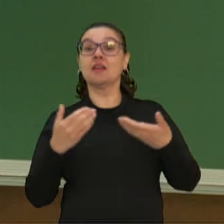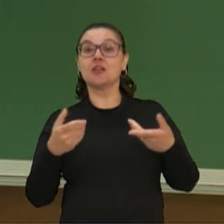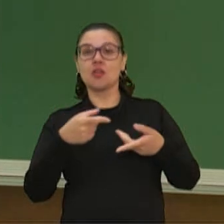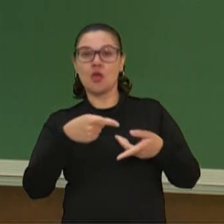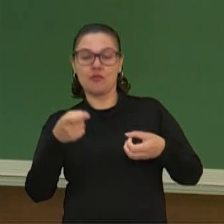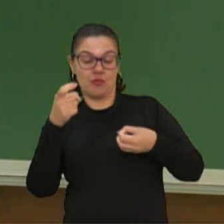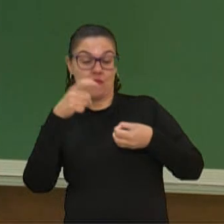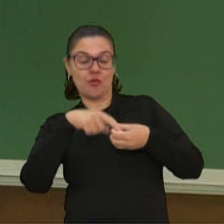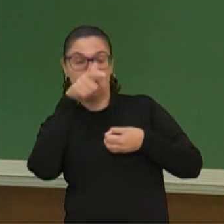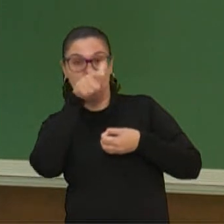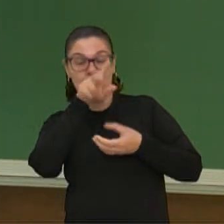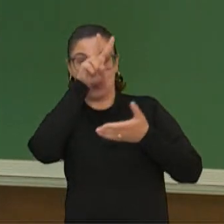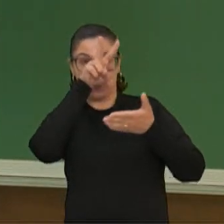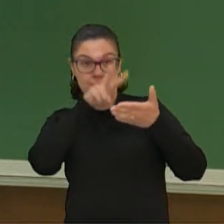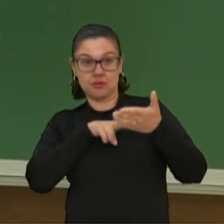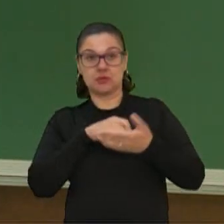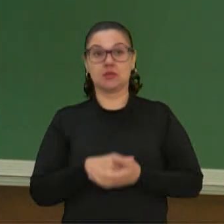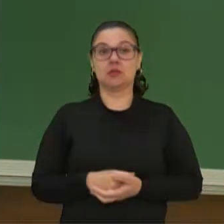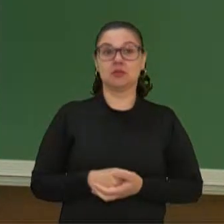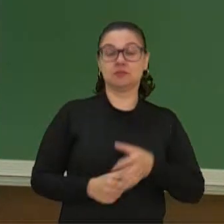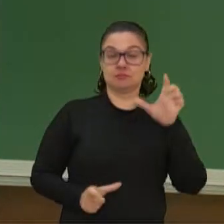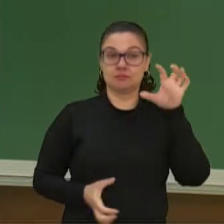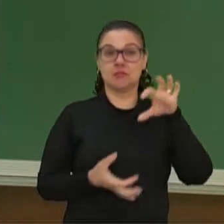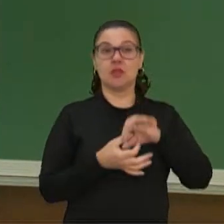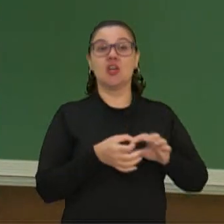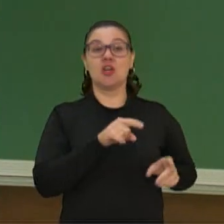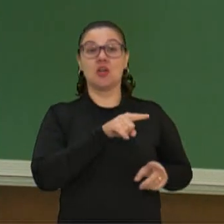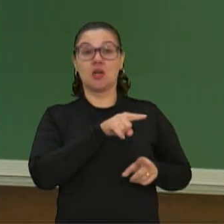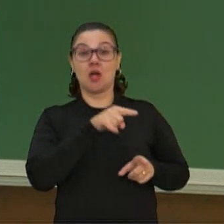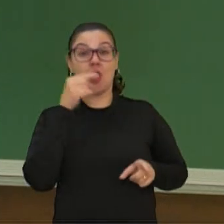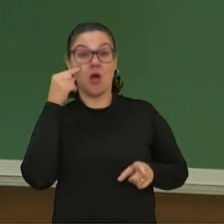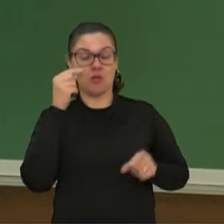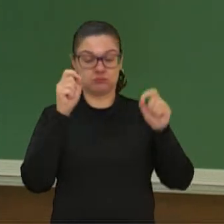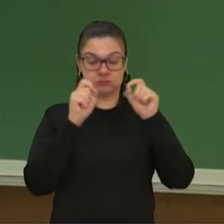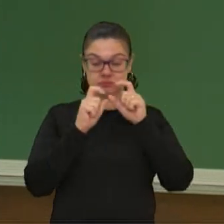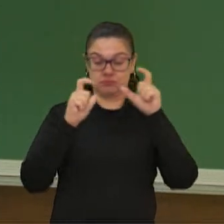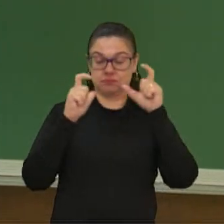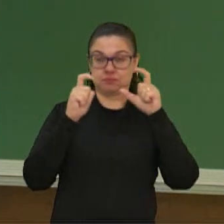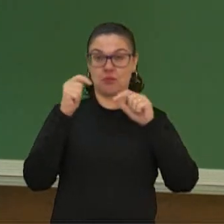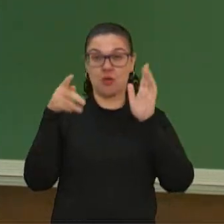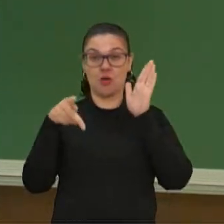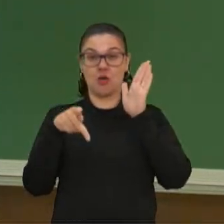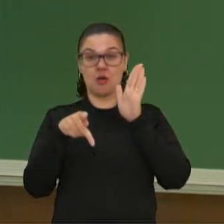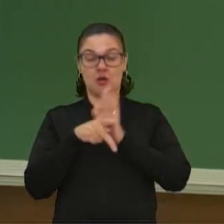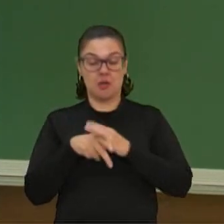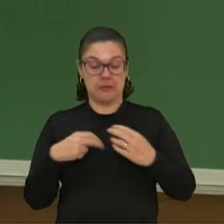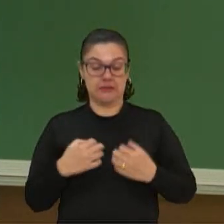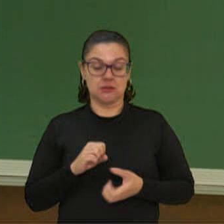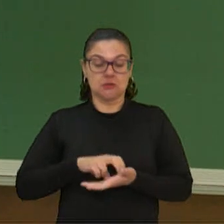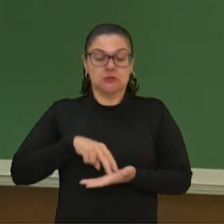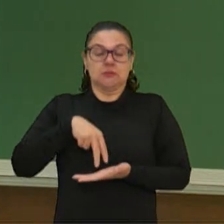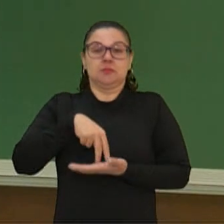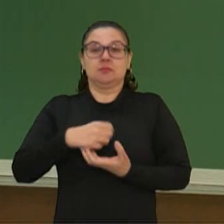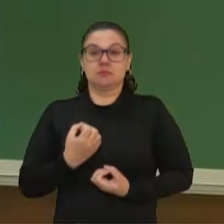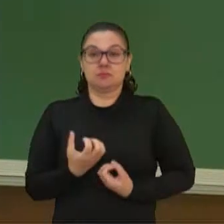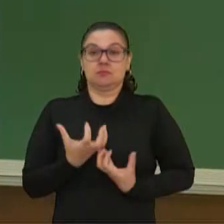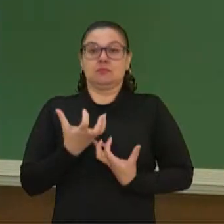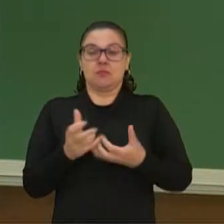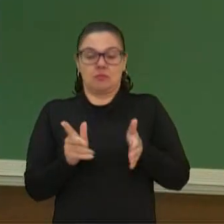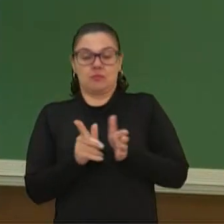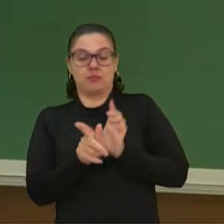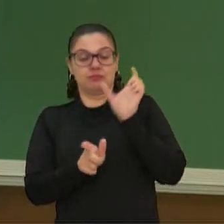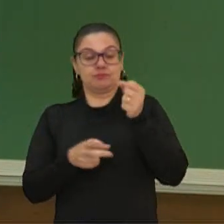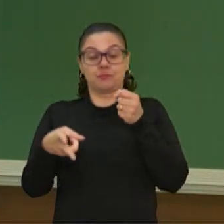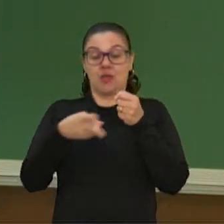Gente, eu vou reler com vocês o fragmento. Atentem à dimensão acústica, às imagens, ao próprio